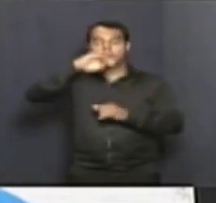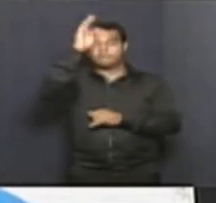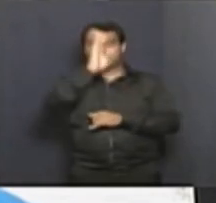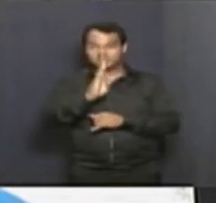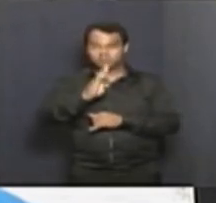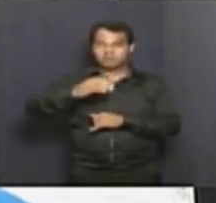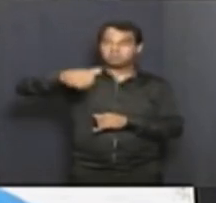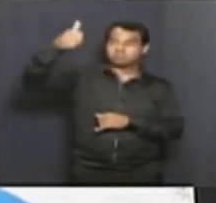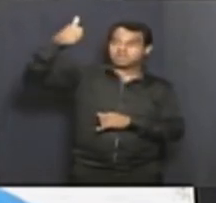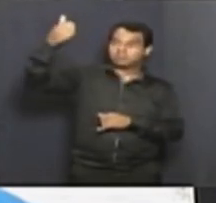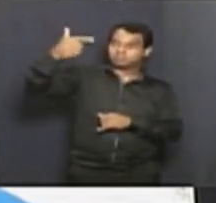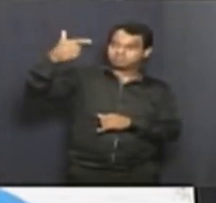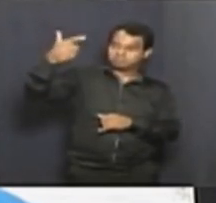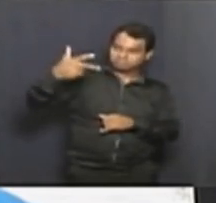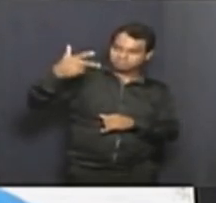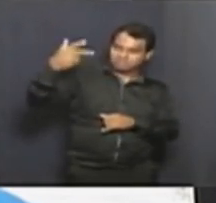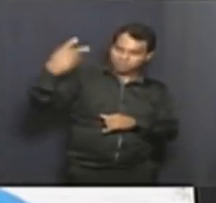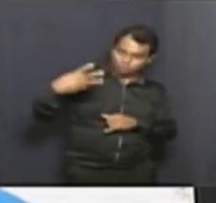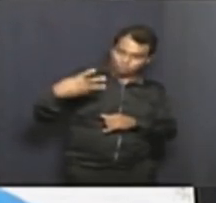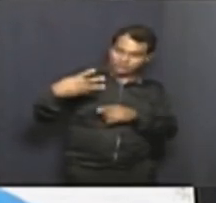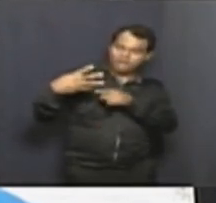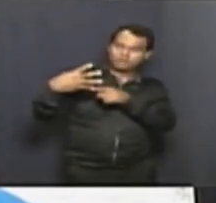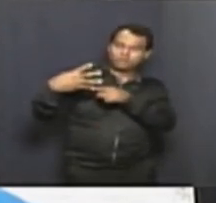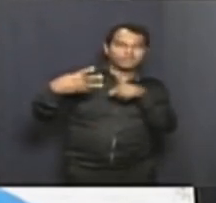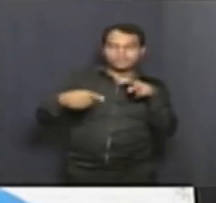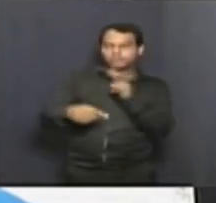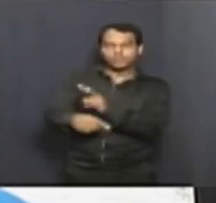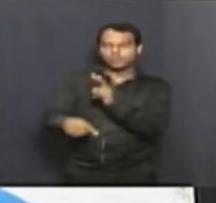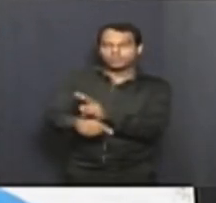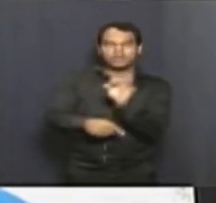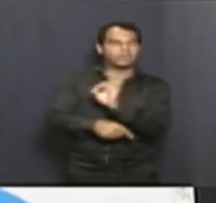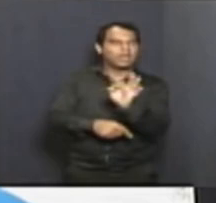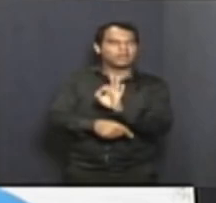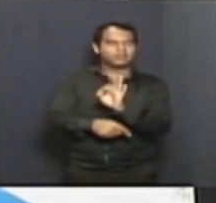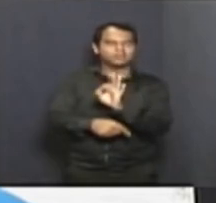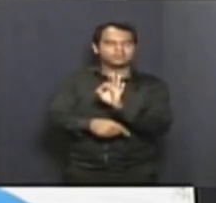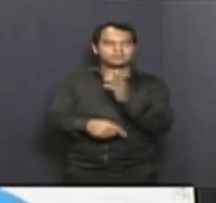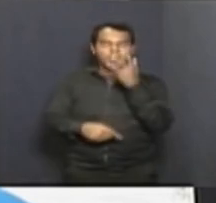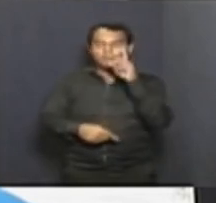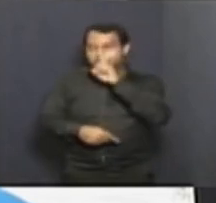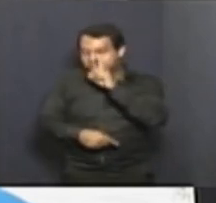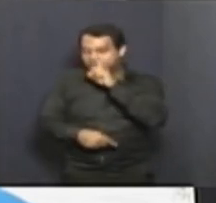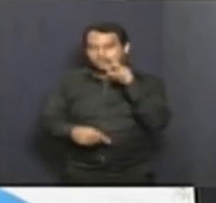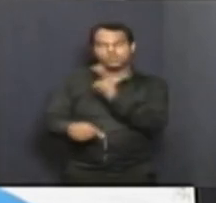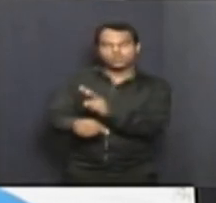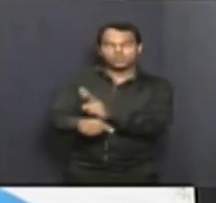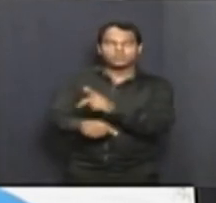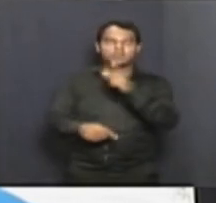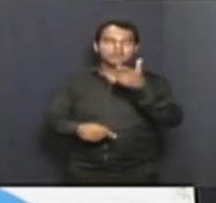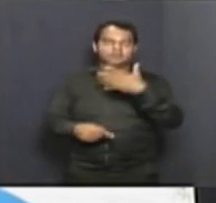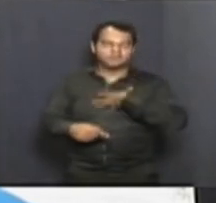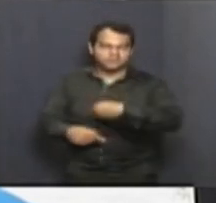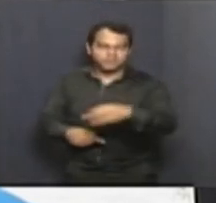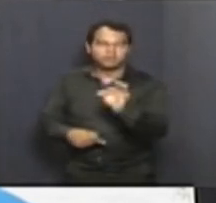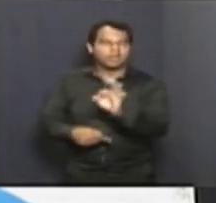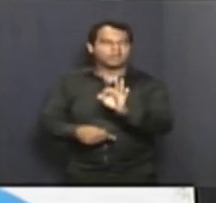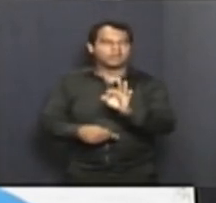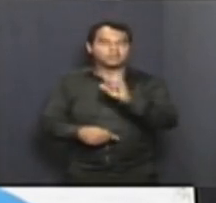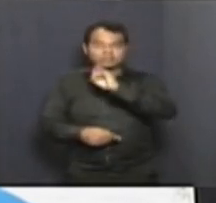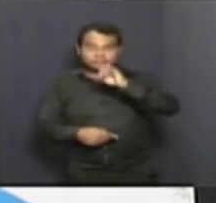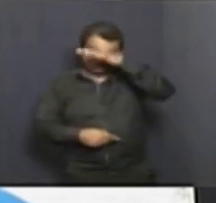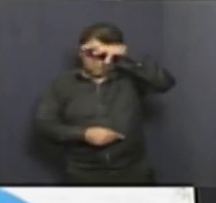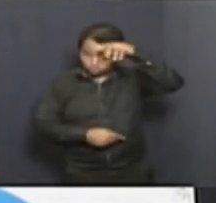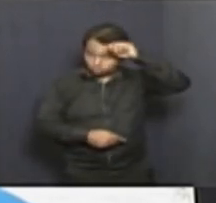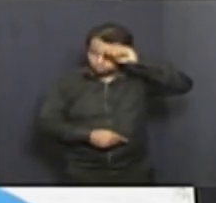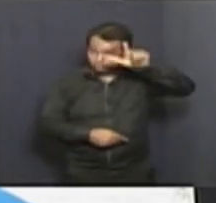país do mundo em proteção materna e infantil a gente não protege mato grosso do sul não protege a